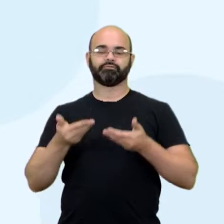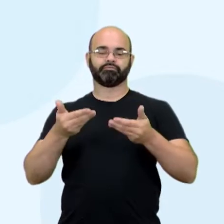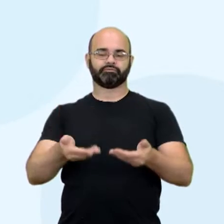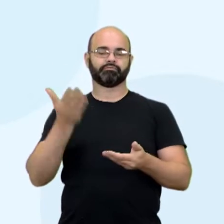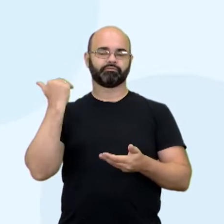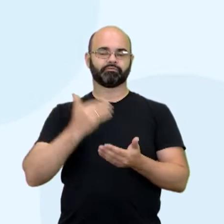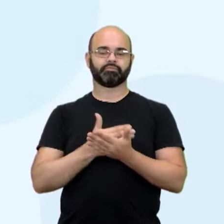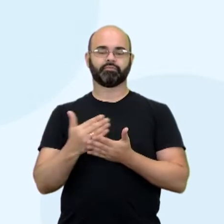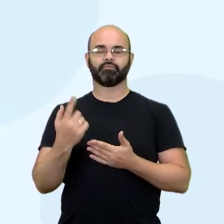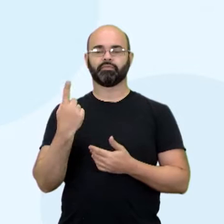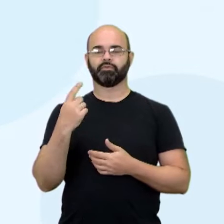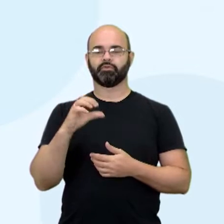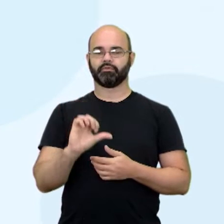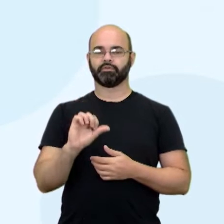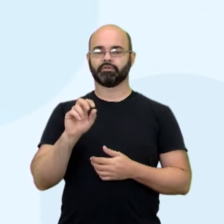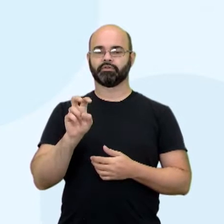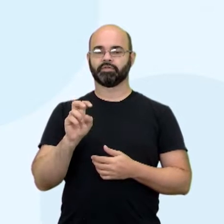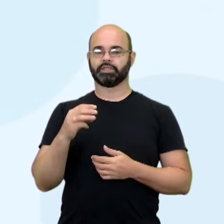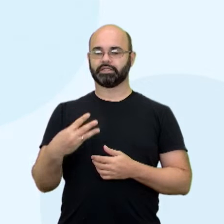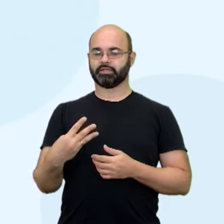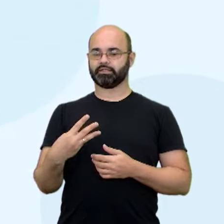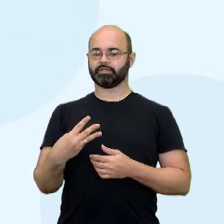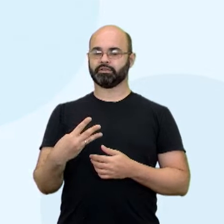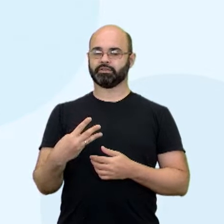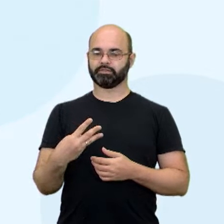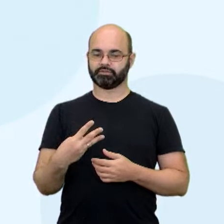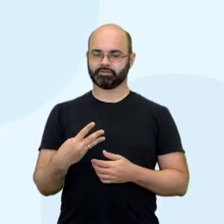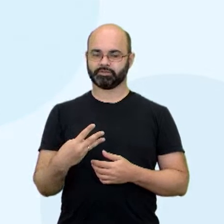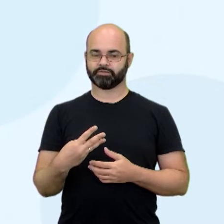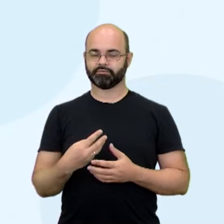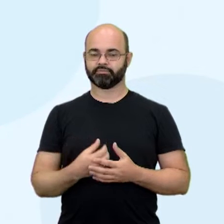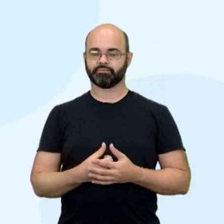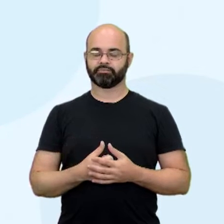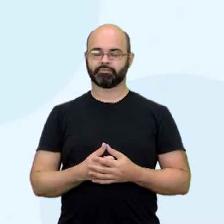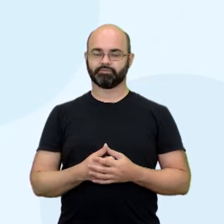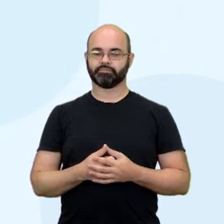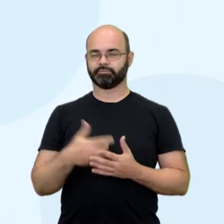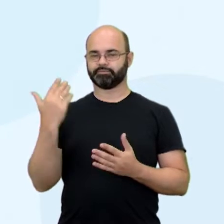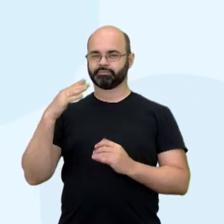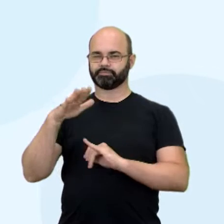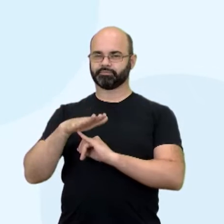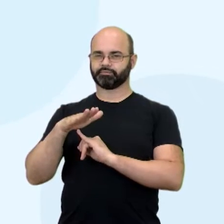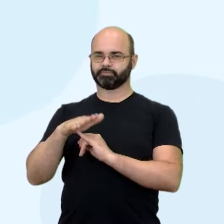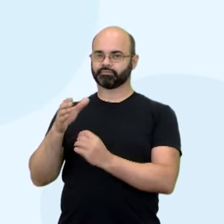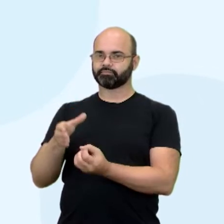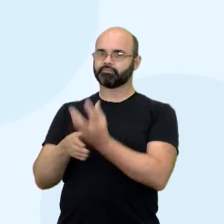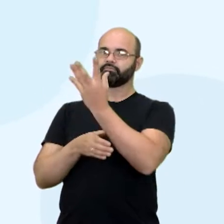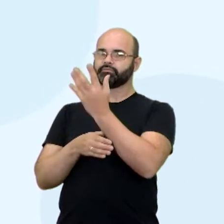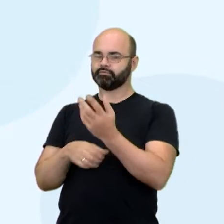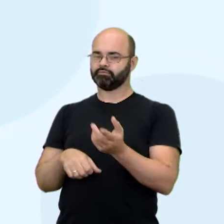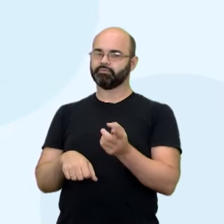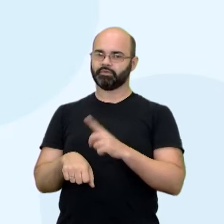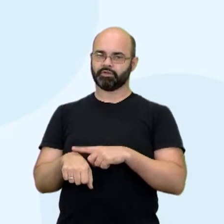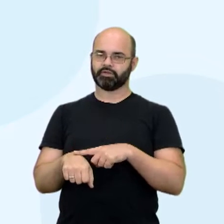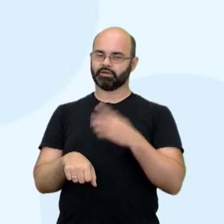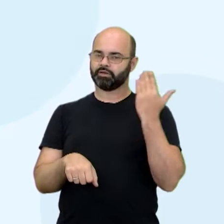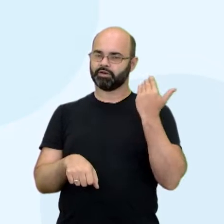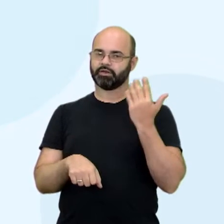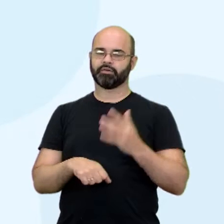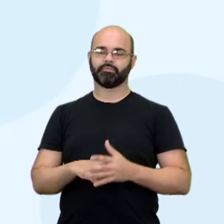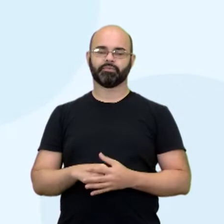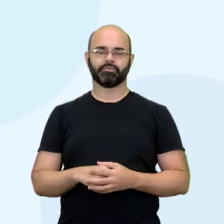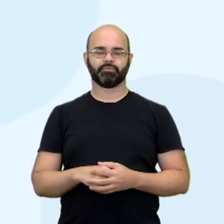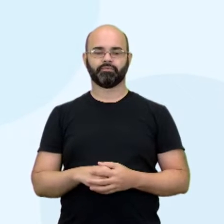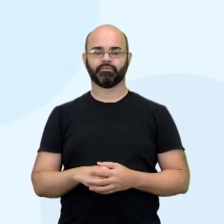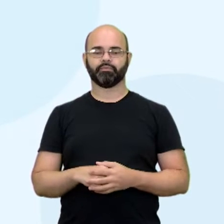desde 1953, né, que é a época aí da fundação do Instituto, dessa escola. Curso de